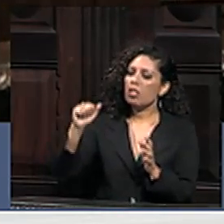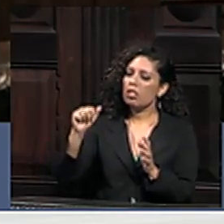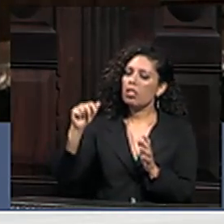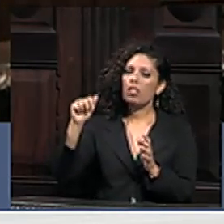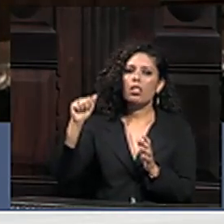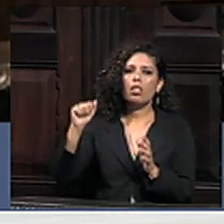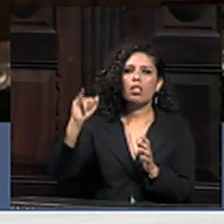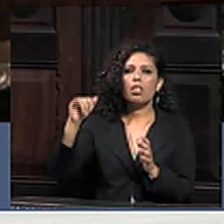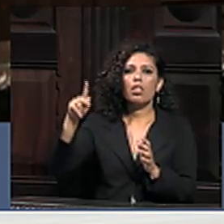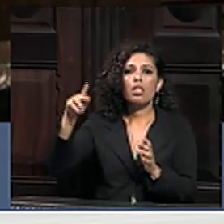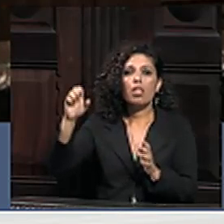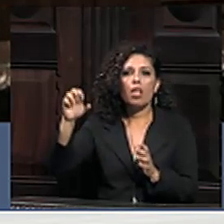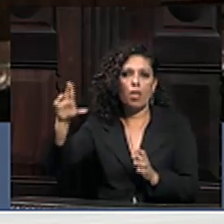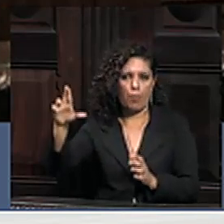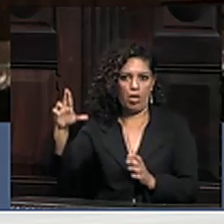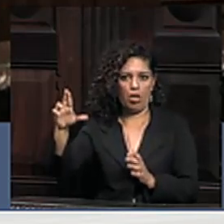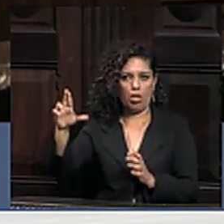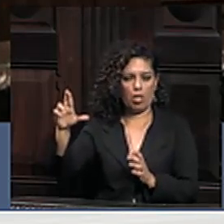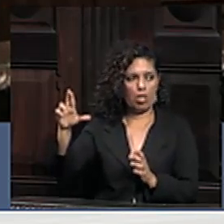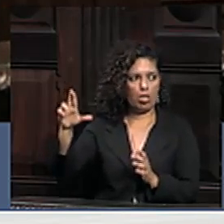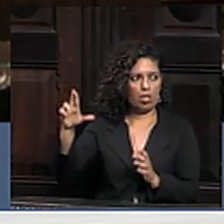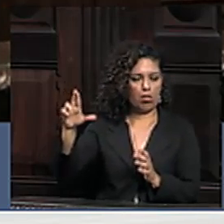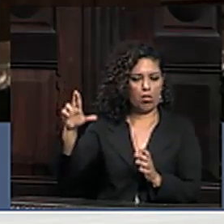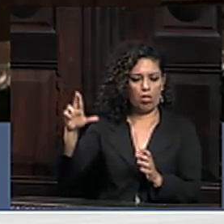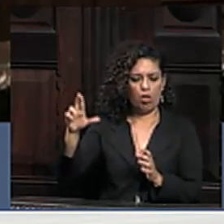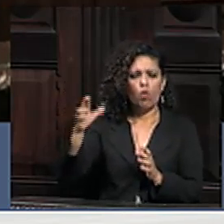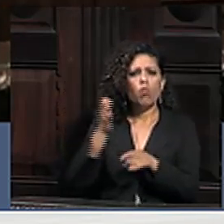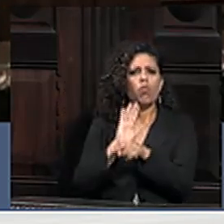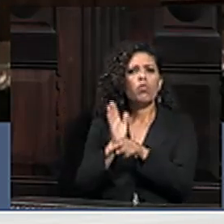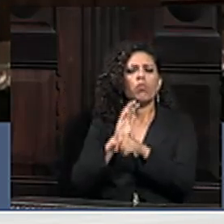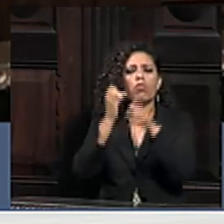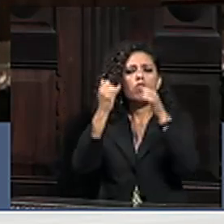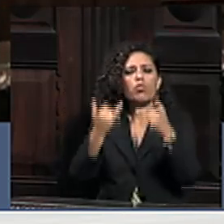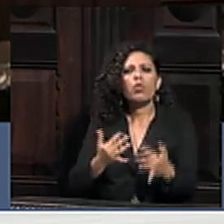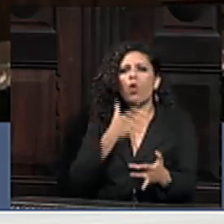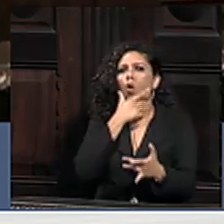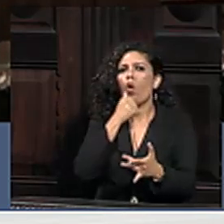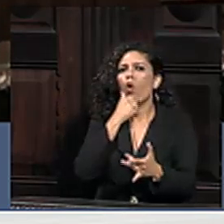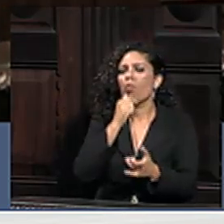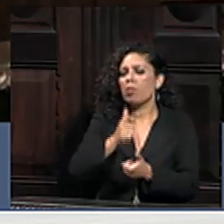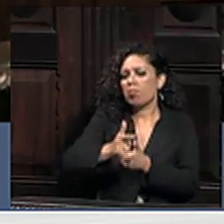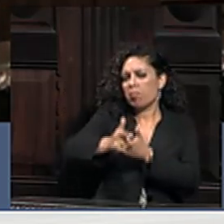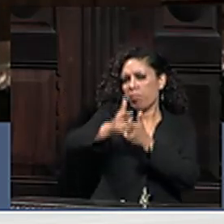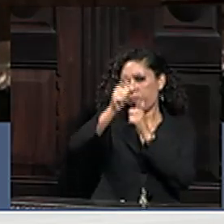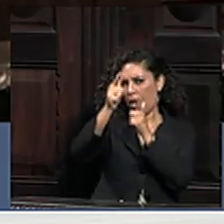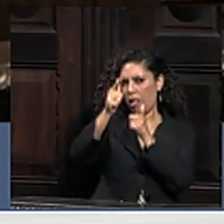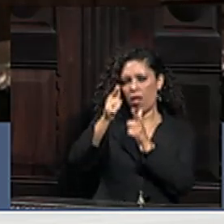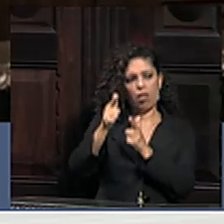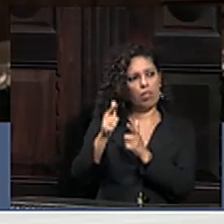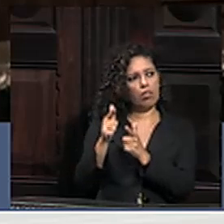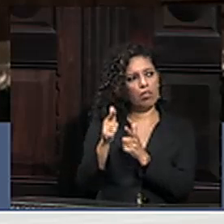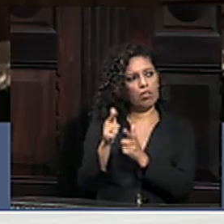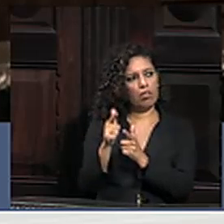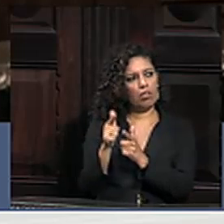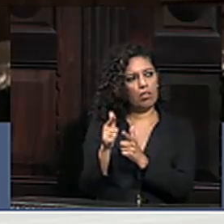quando o atirador de precisão, que em 100 tiros